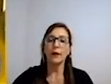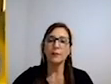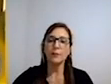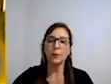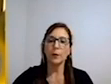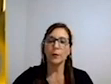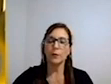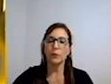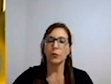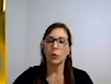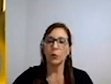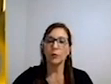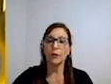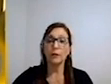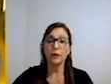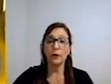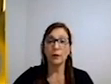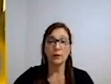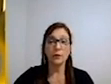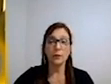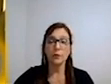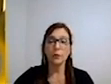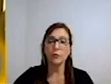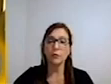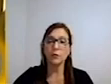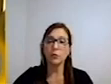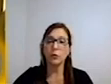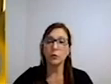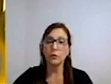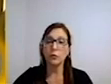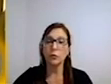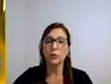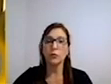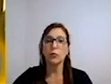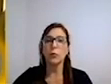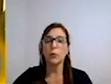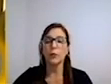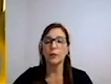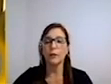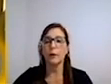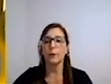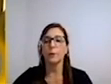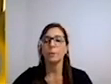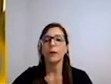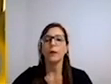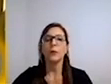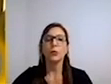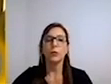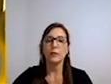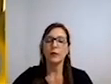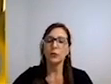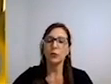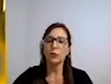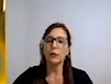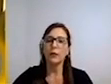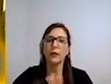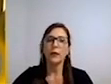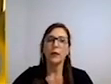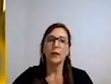vários problemas no corpo. Dentre eles, nós temos alguns sintomas comuns, como, por exemplo, dores na